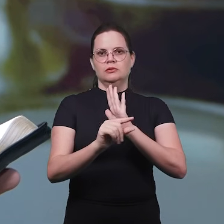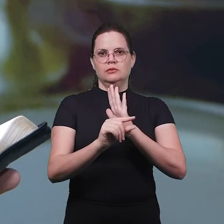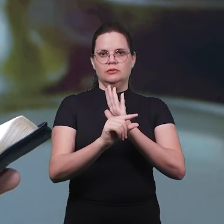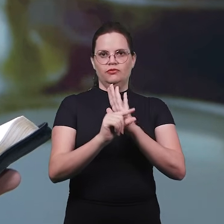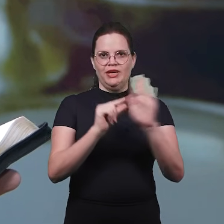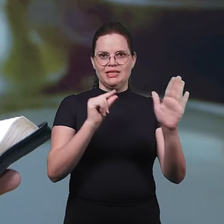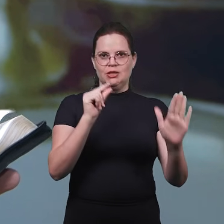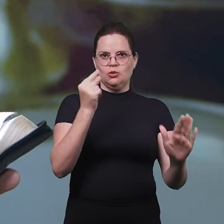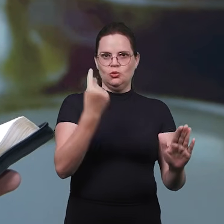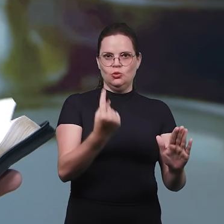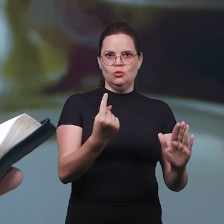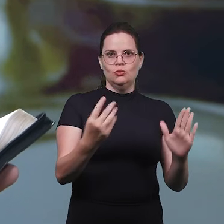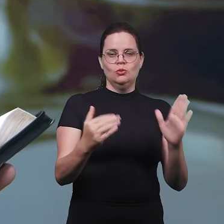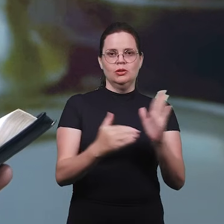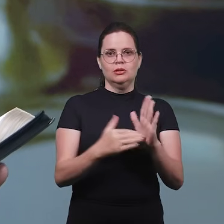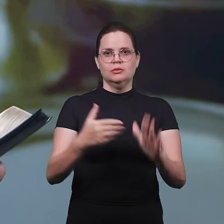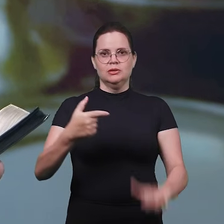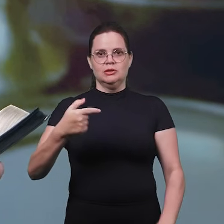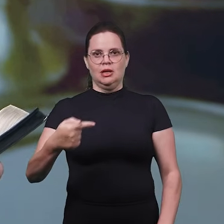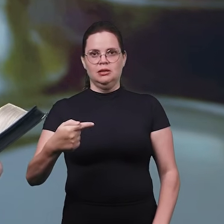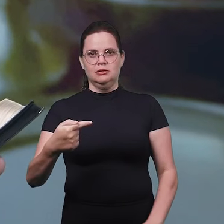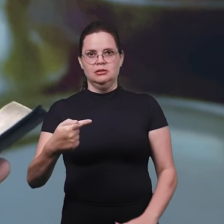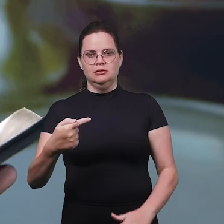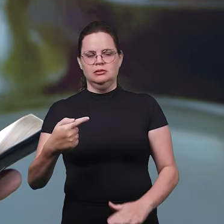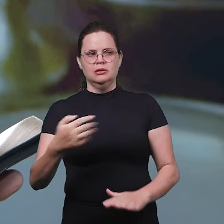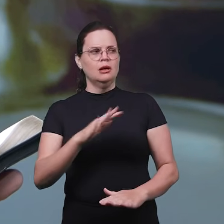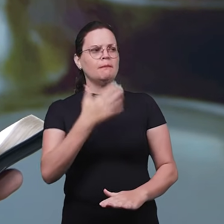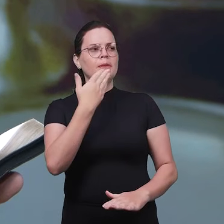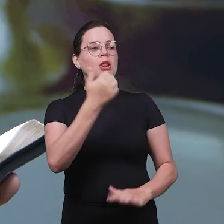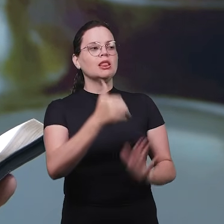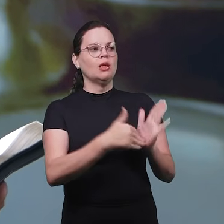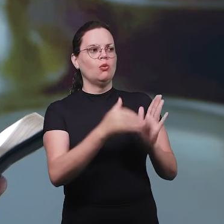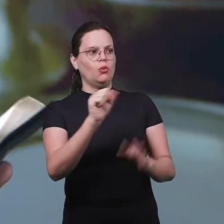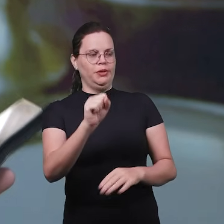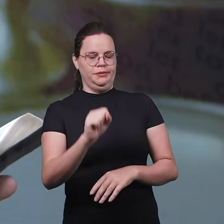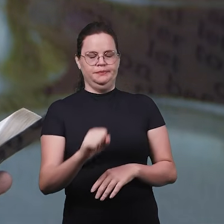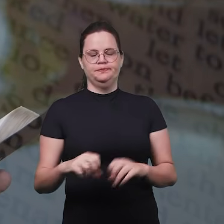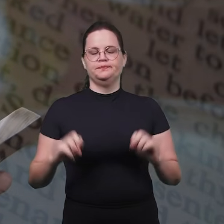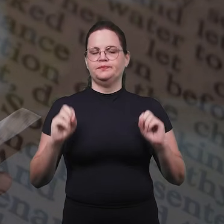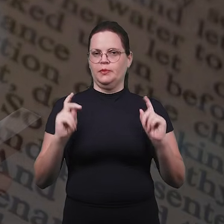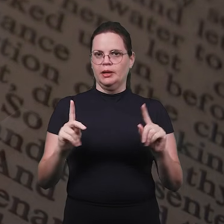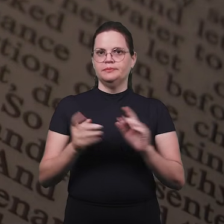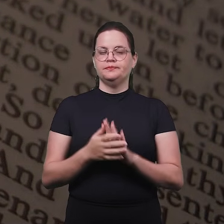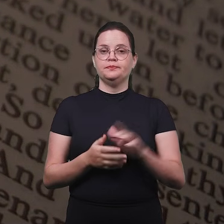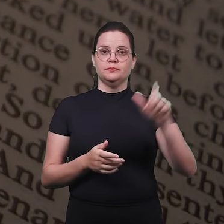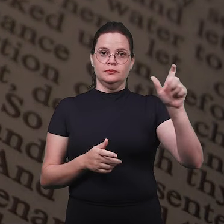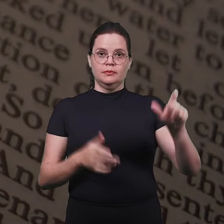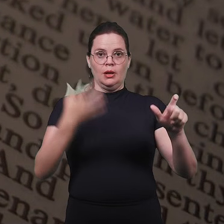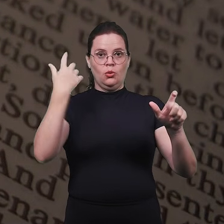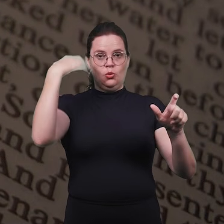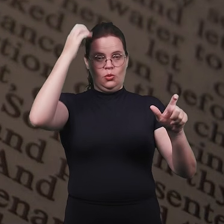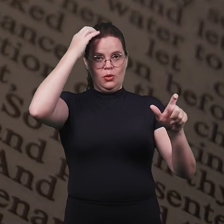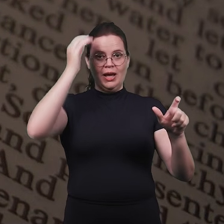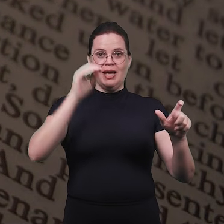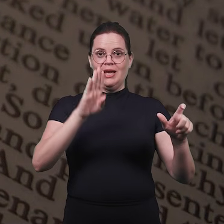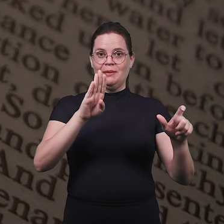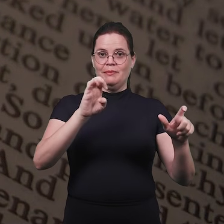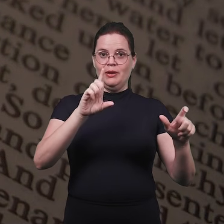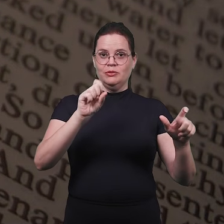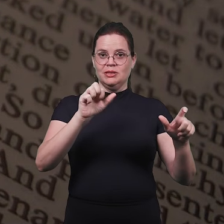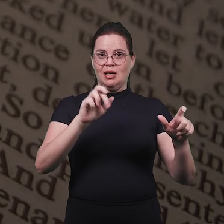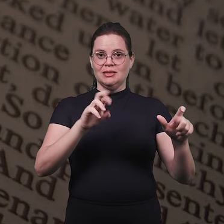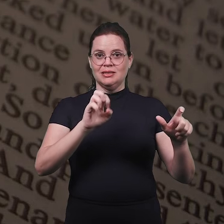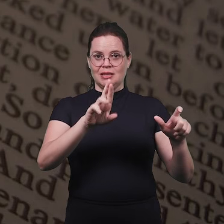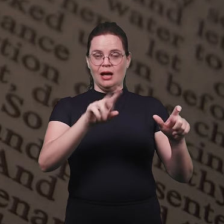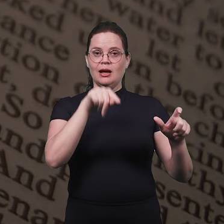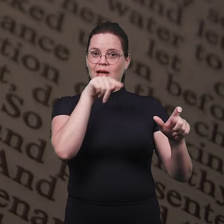7, novamente, para reforçar, Eu acho que né? seria até o 8, né? Até o 8. Então, vamos lá. No primeiro ano de Belsazar, verso 1,